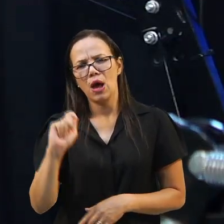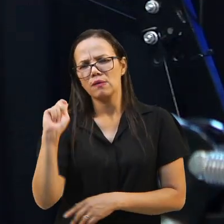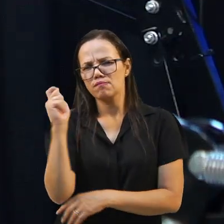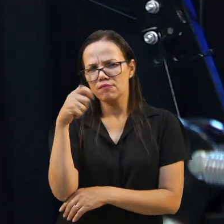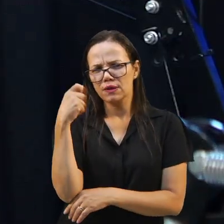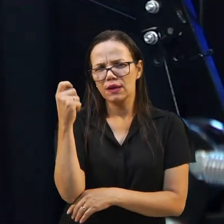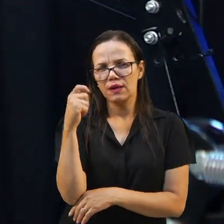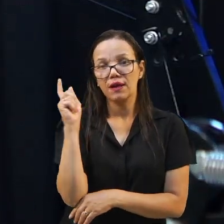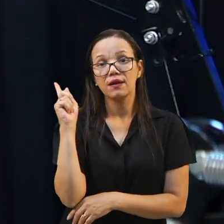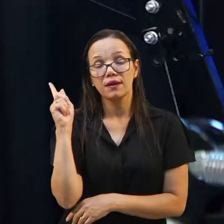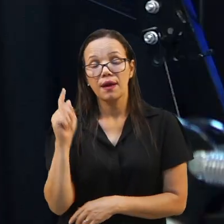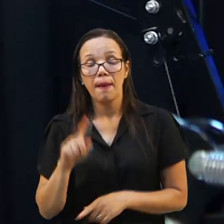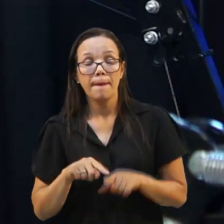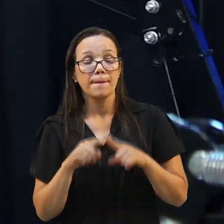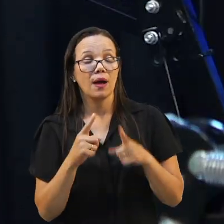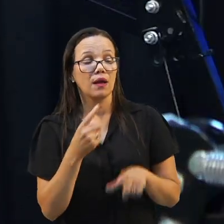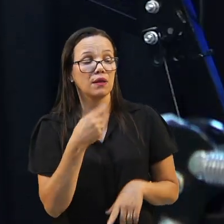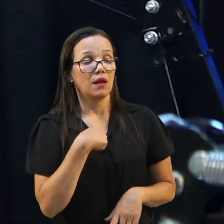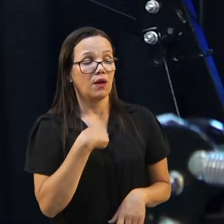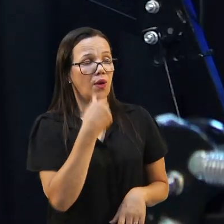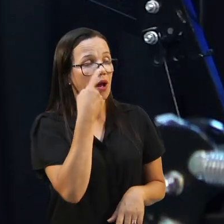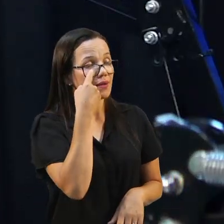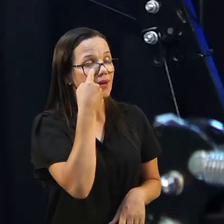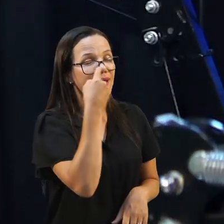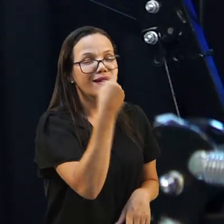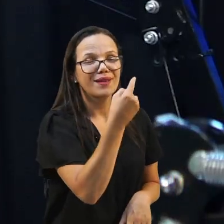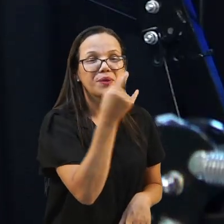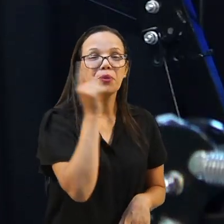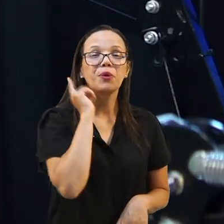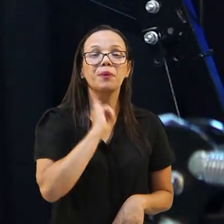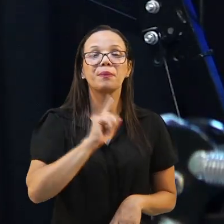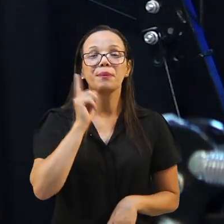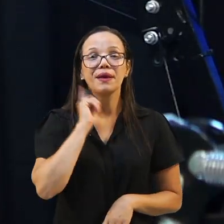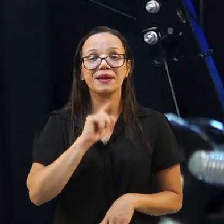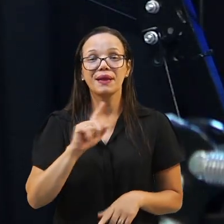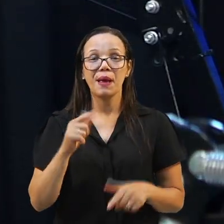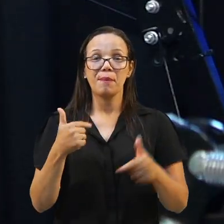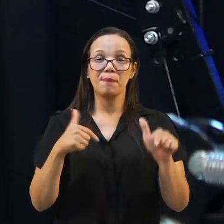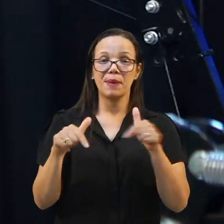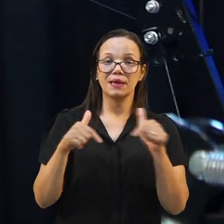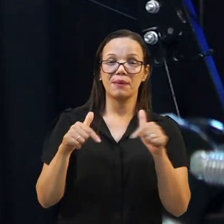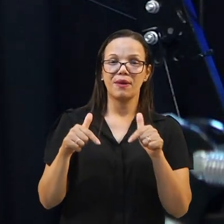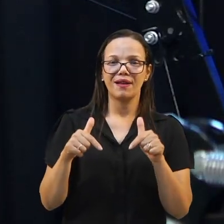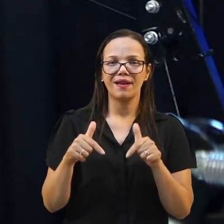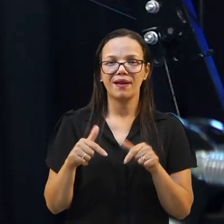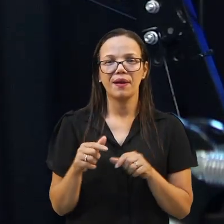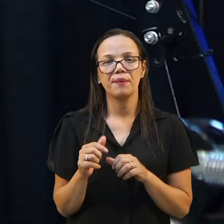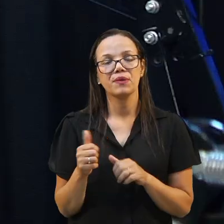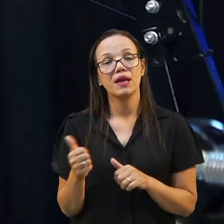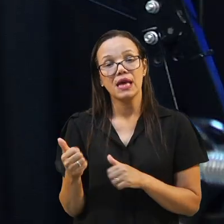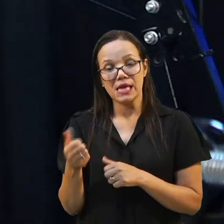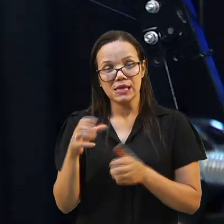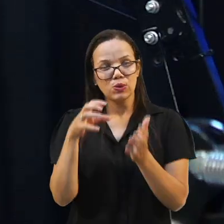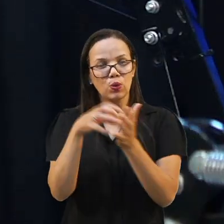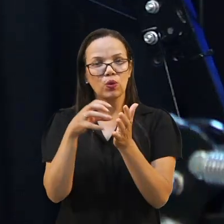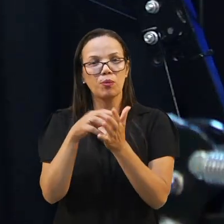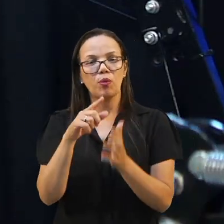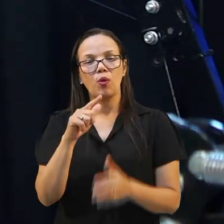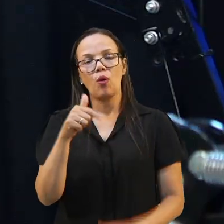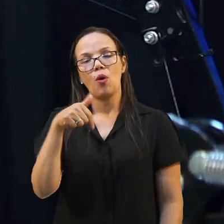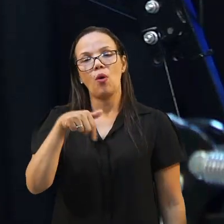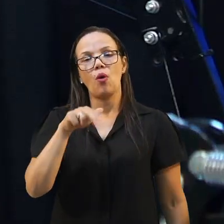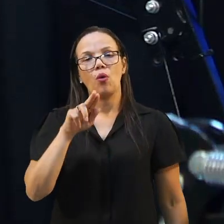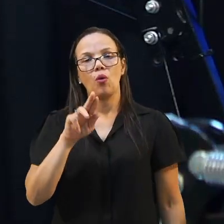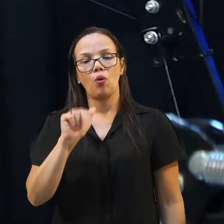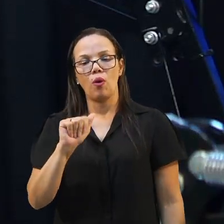atraiu foi em Minas Gerais para trabalhar em Cataguases, na companhia Cataguases Leopoldina.